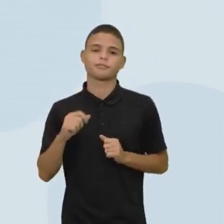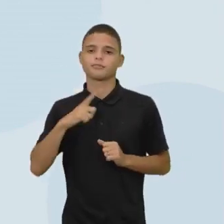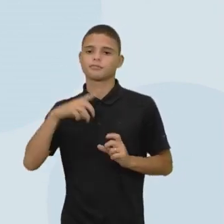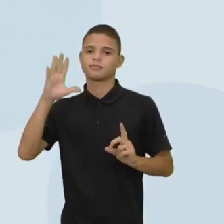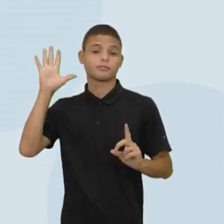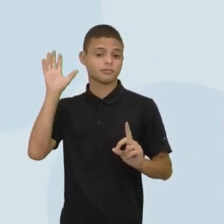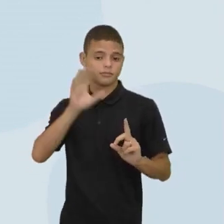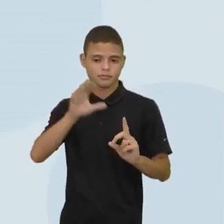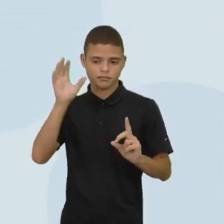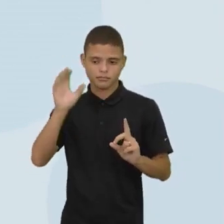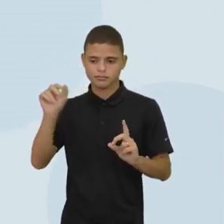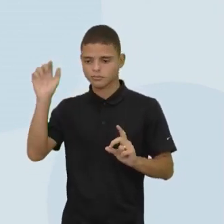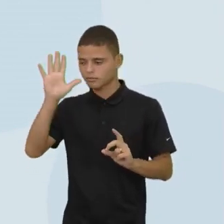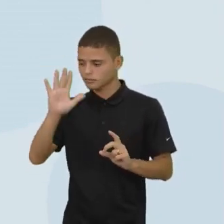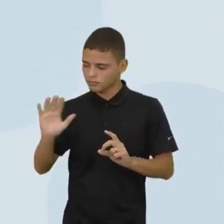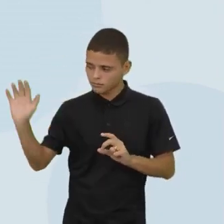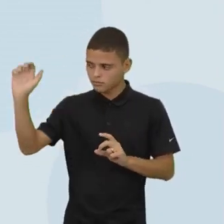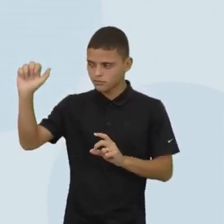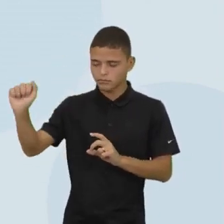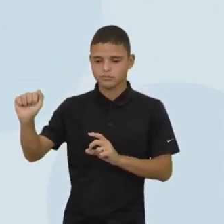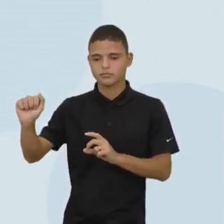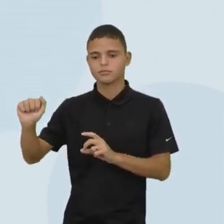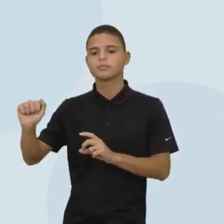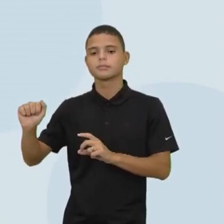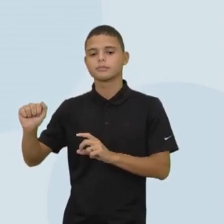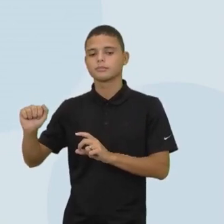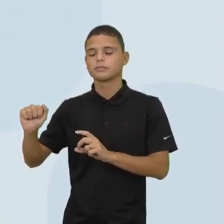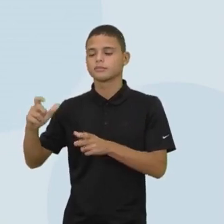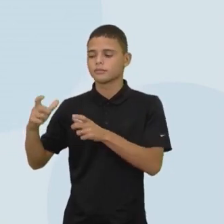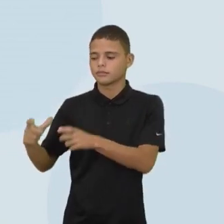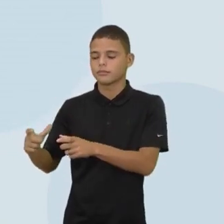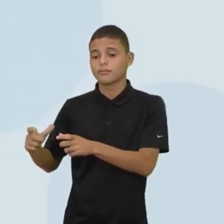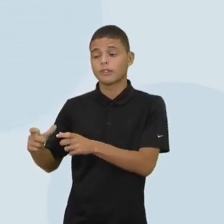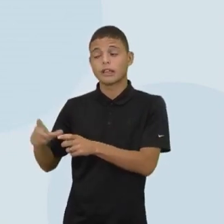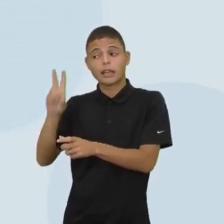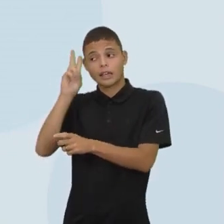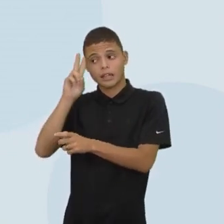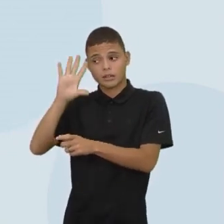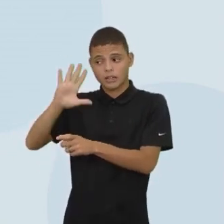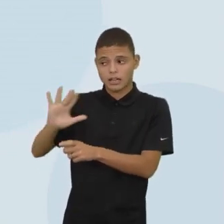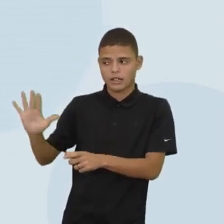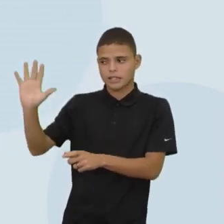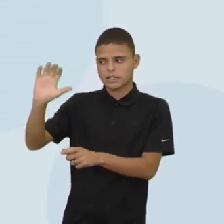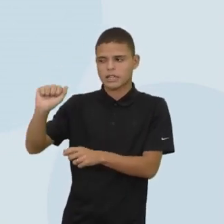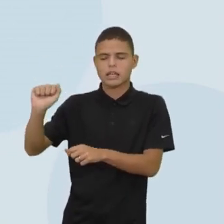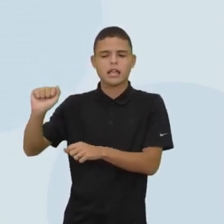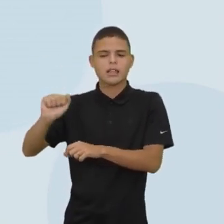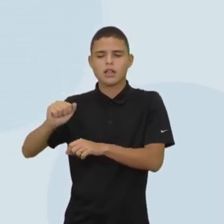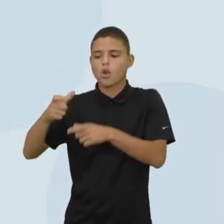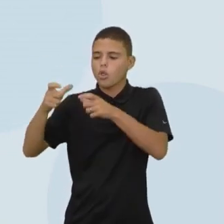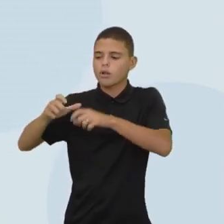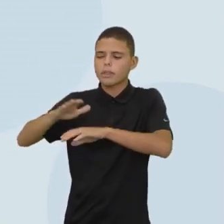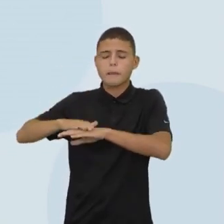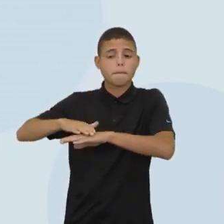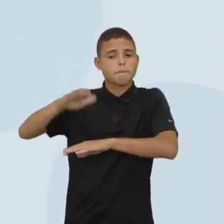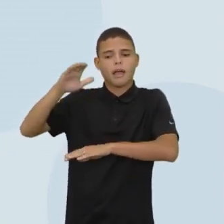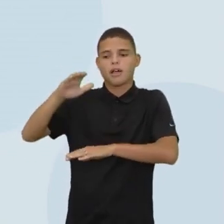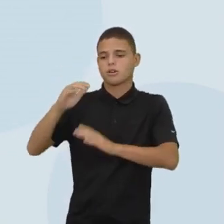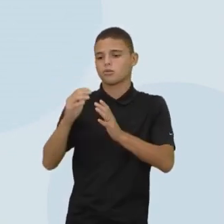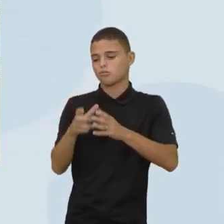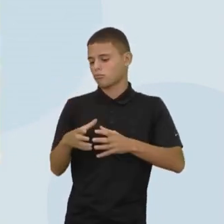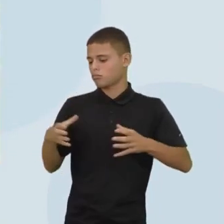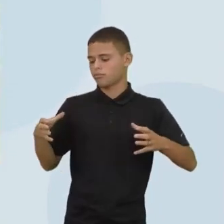influência aí do seu continente, que é muito extenso. Lembrando novamente que é o maior continente do planeta. Vamos lá para a